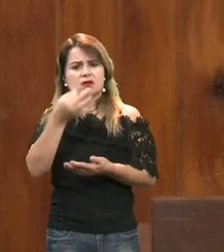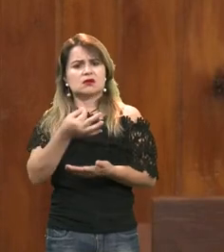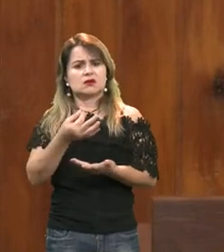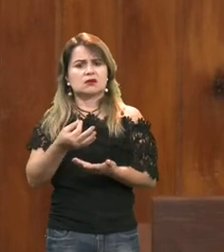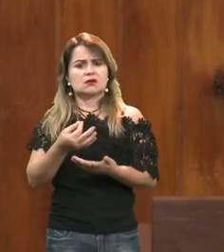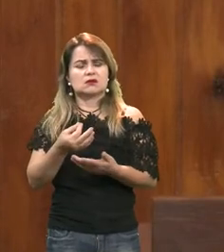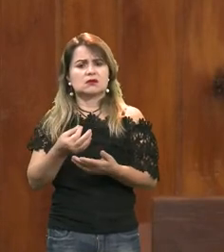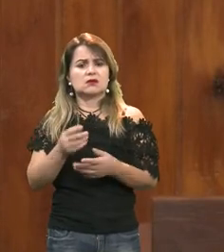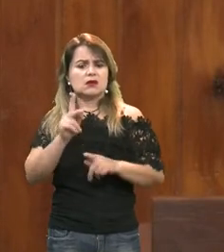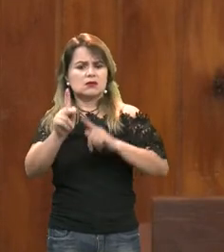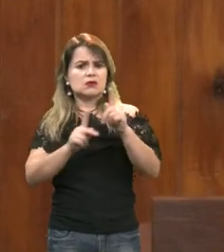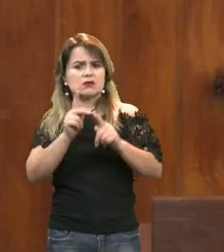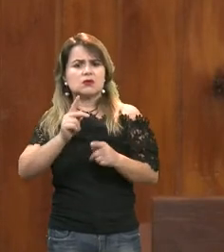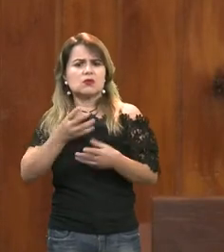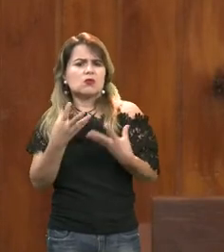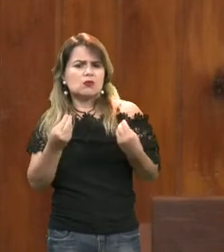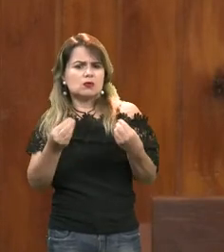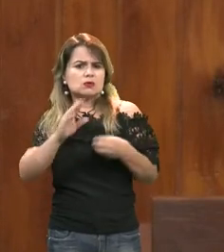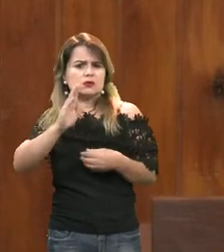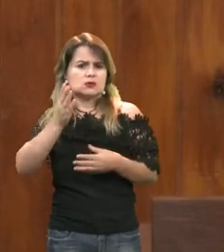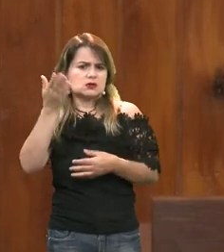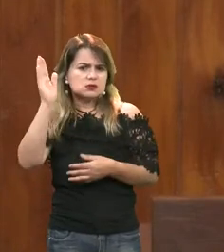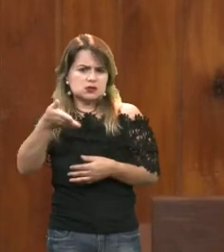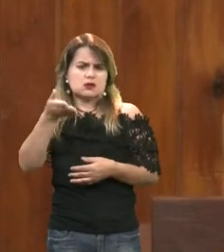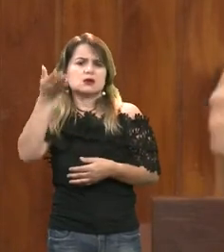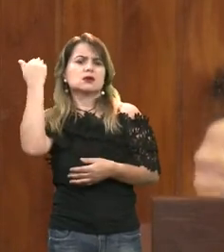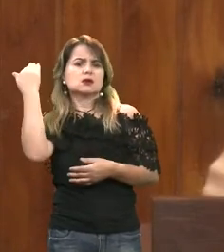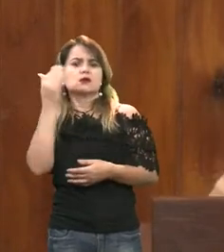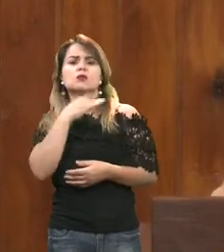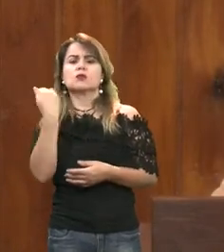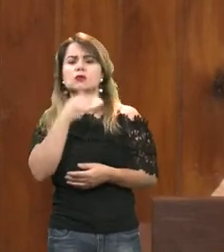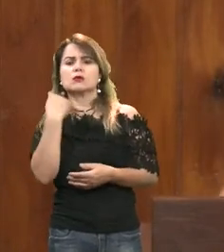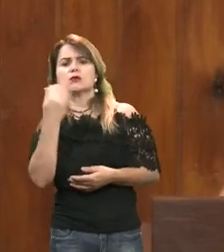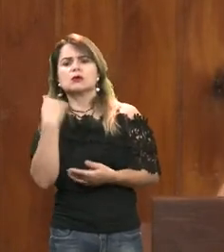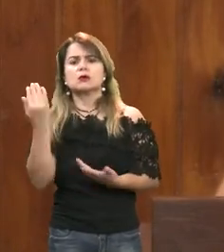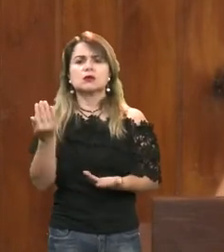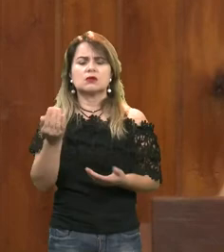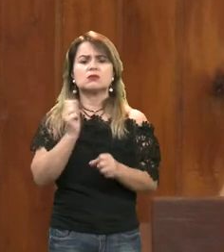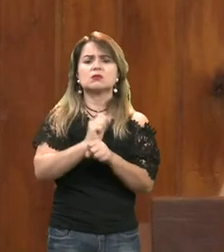morrer para chegar a um consenso?